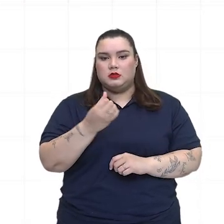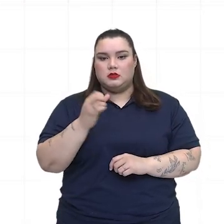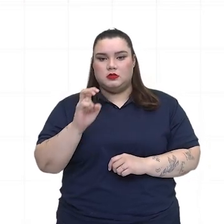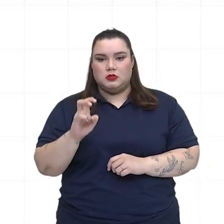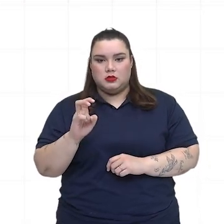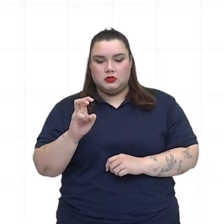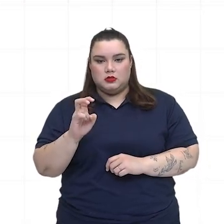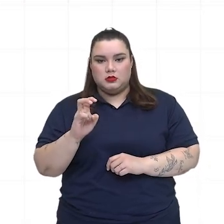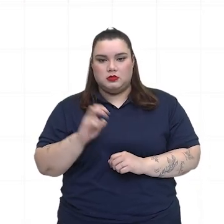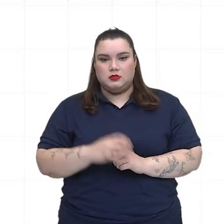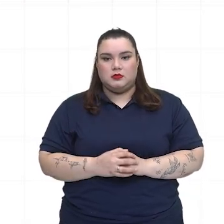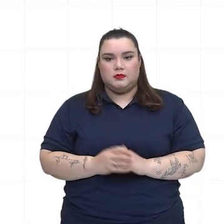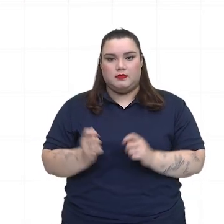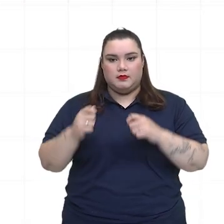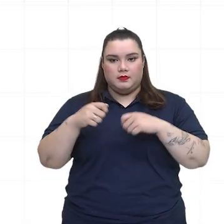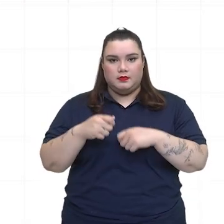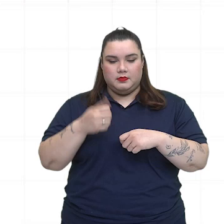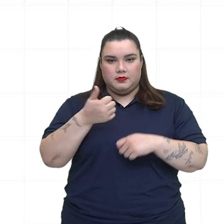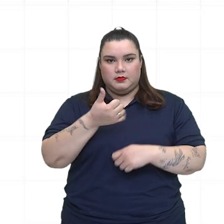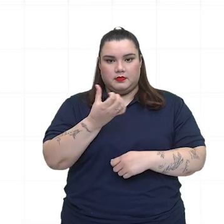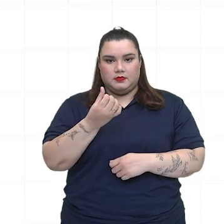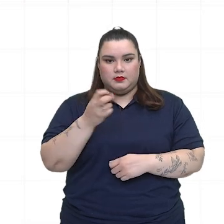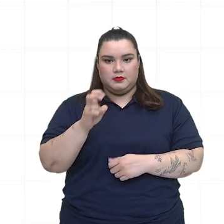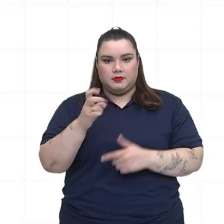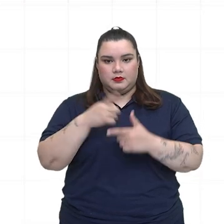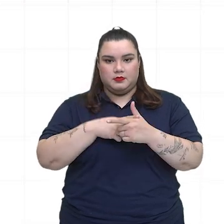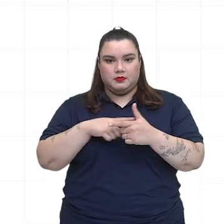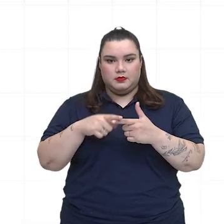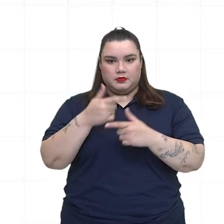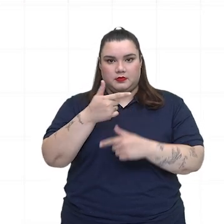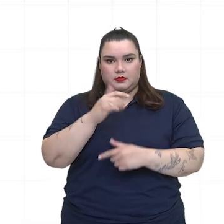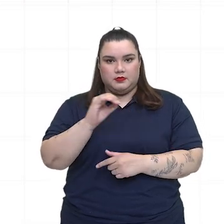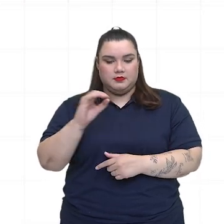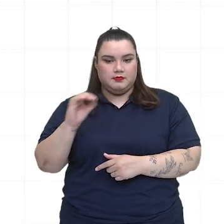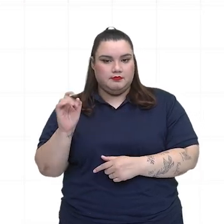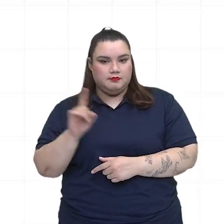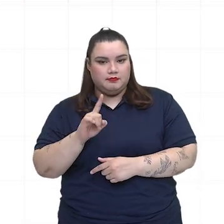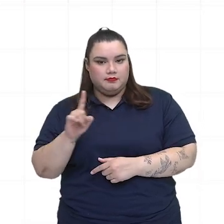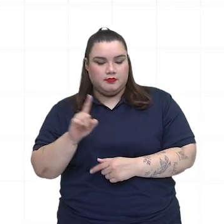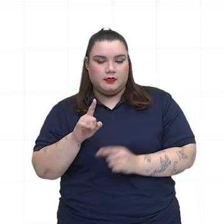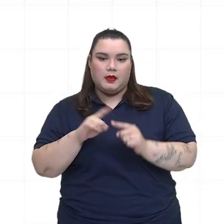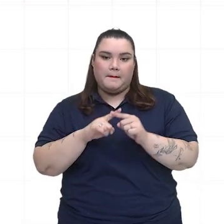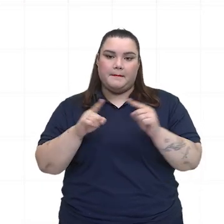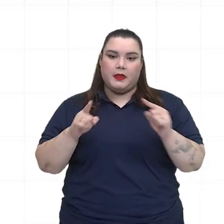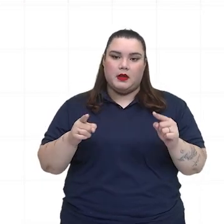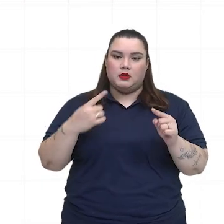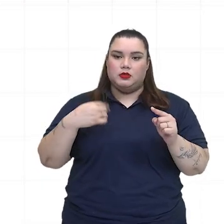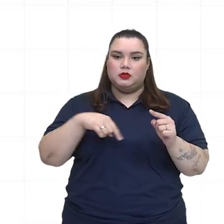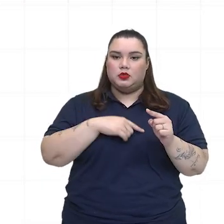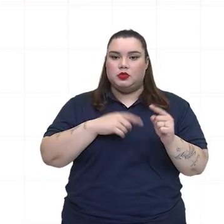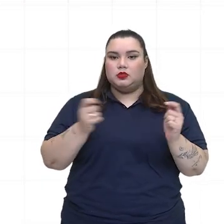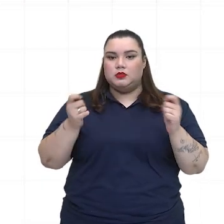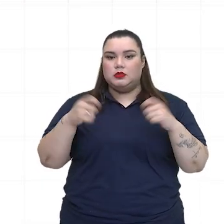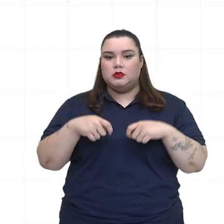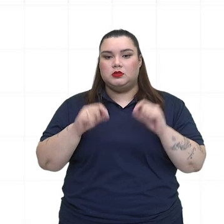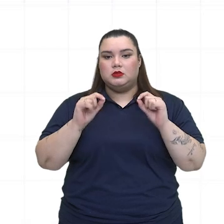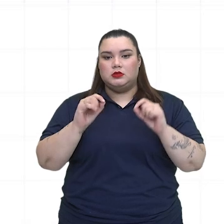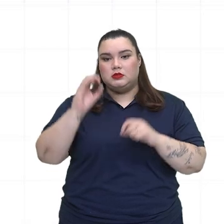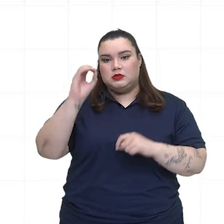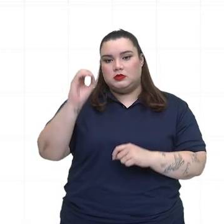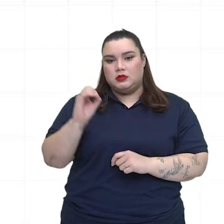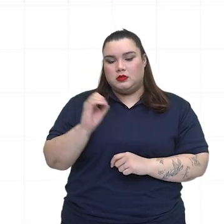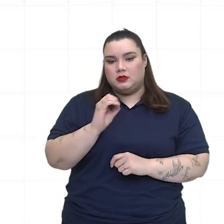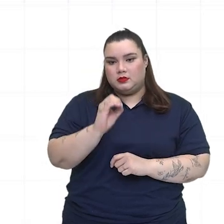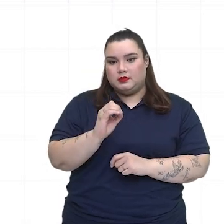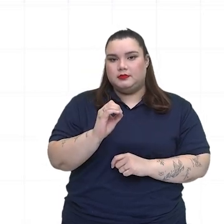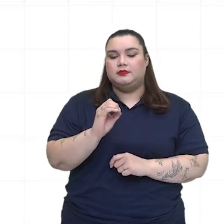165. Dá para dividir 165 por 200? Não. Mas aí a gente tem aqui o zero.